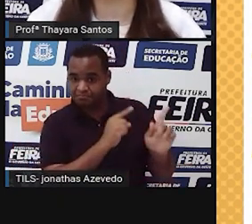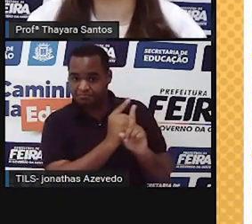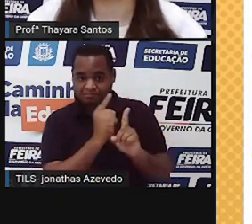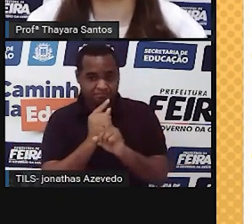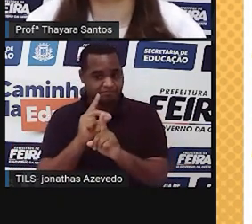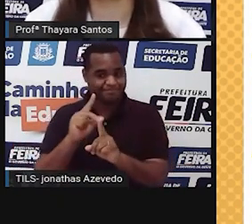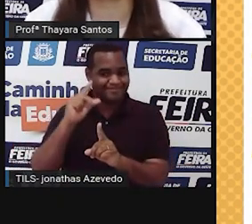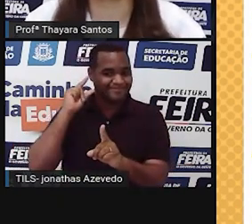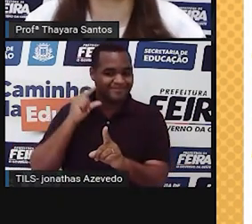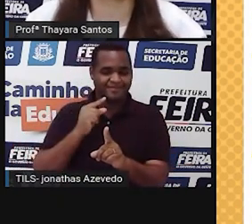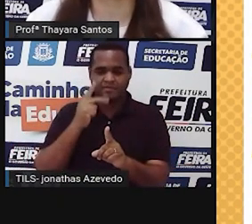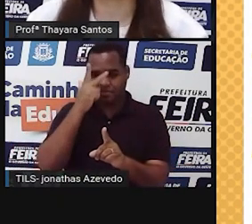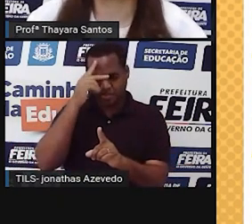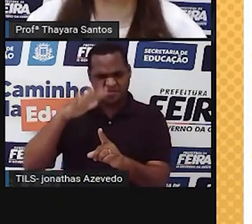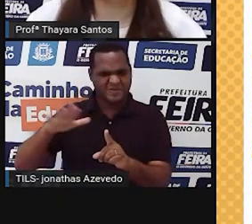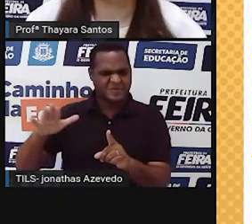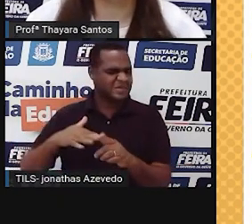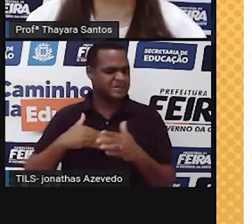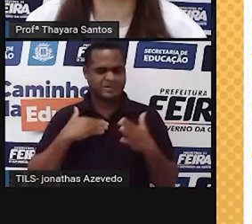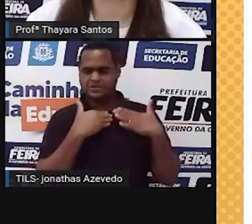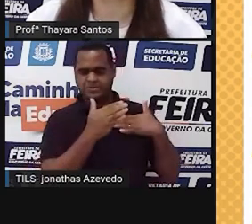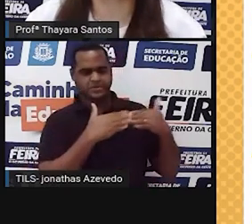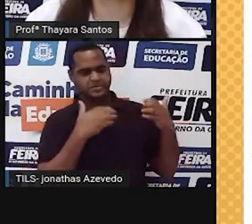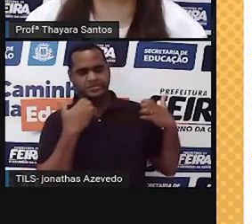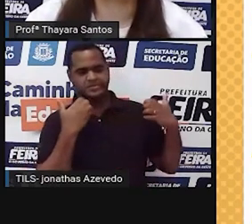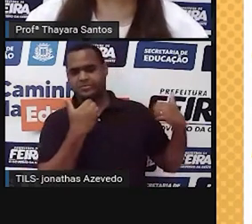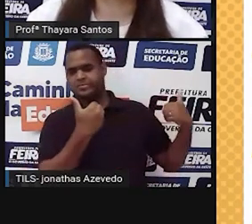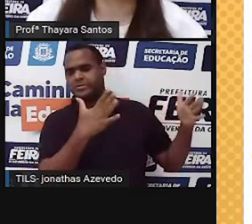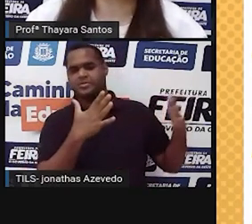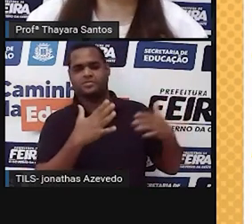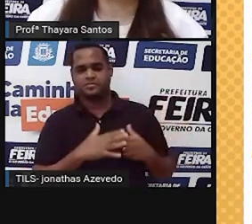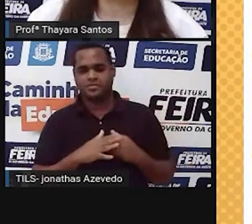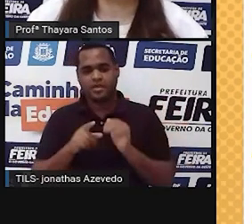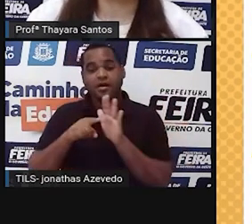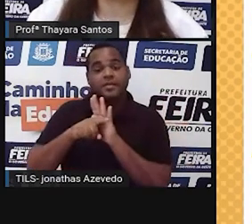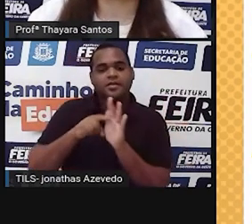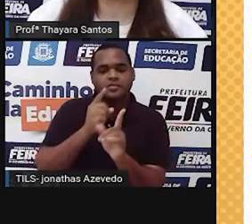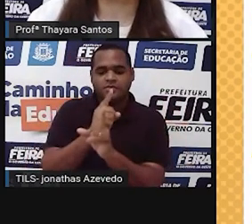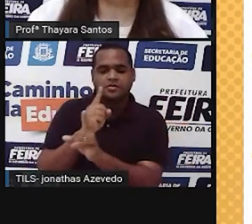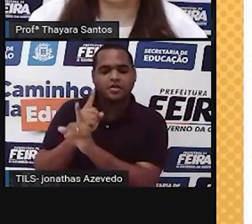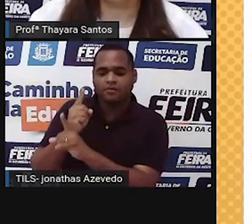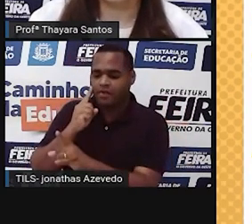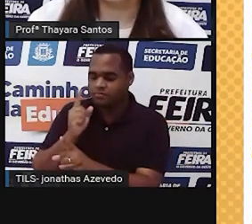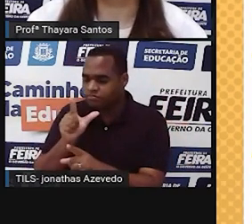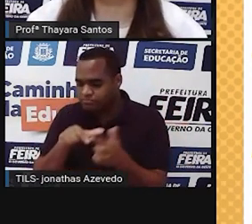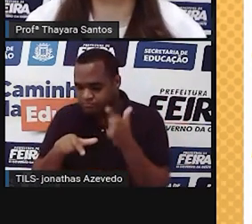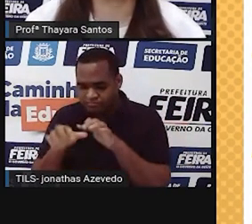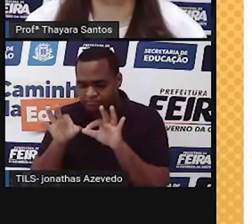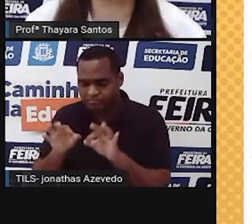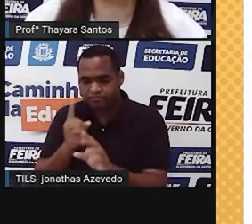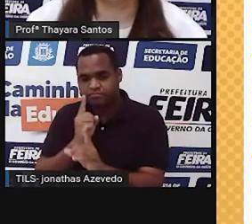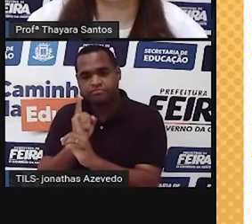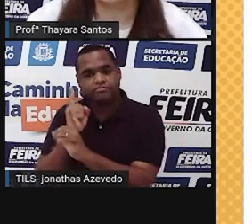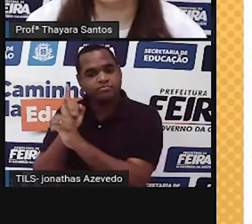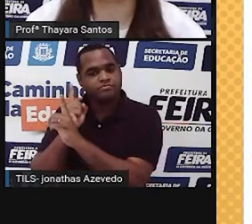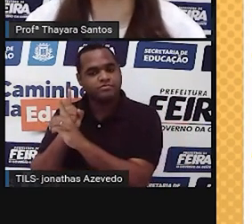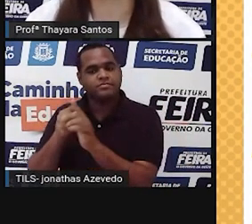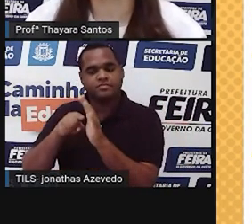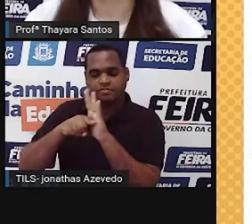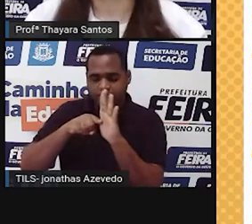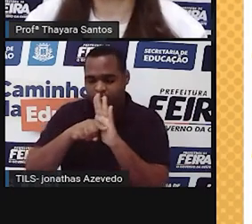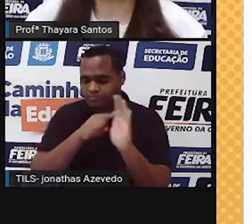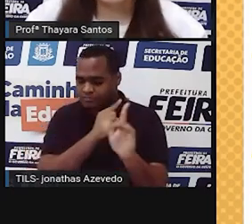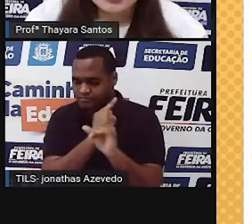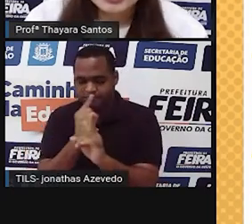muito a sério os trabalhos dele, né? A maioria dos pesquisadores, ninguém nunca leva muito a sério, logo que eles descobrem, eles fazem essas